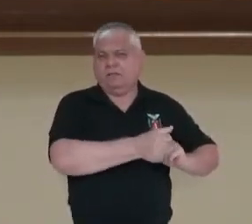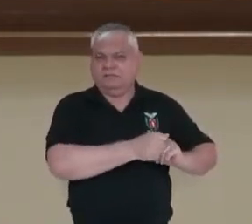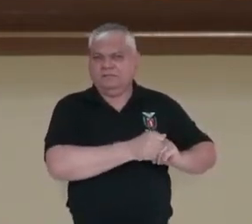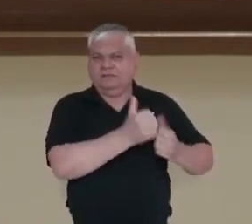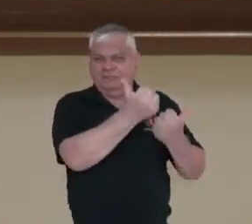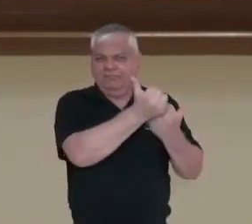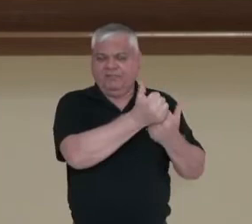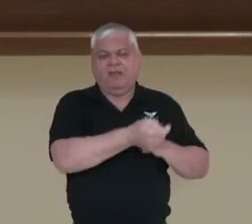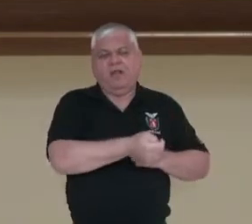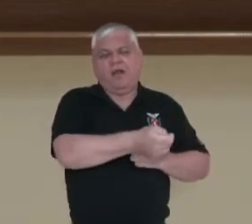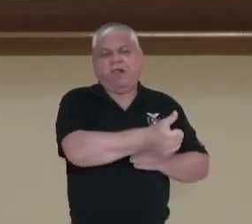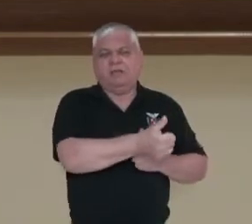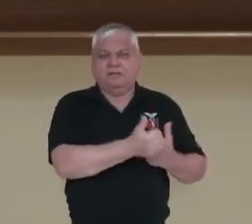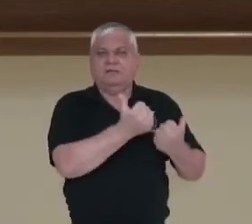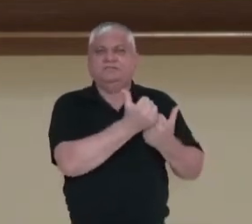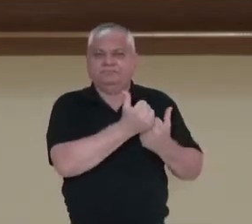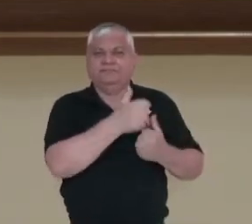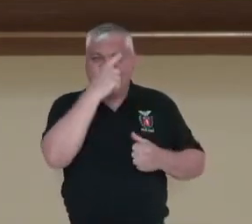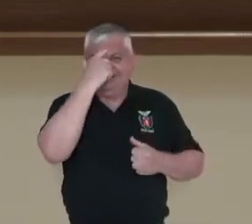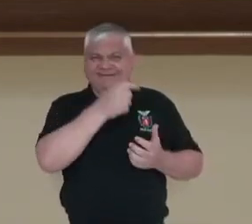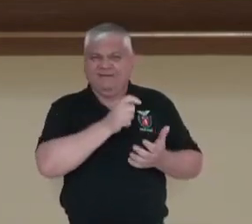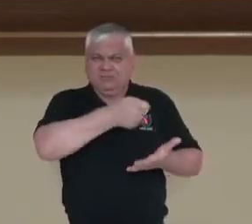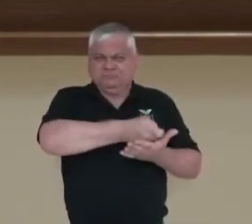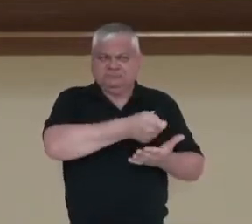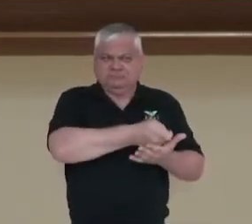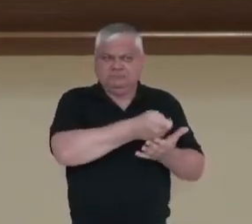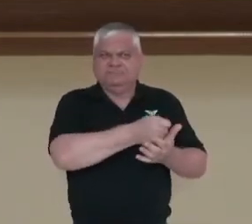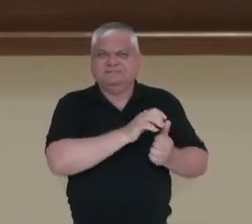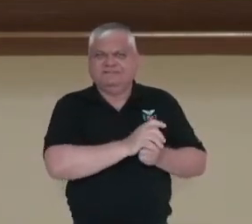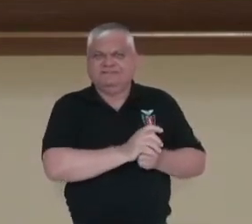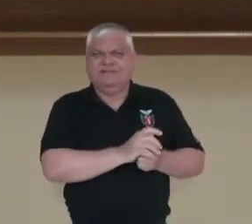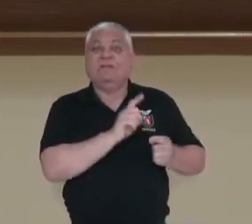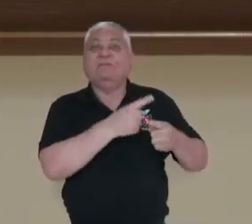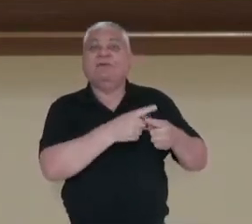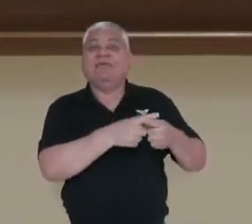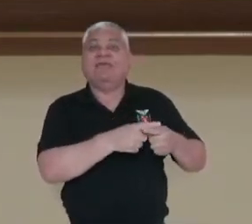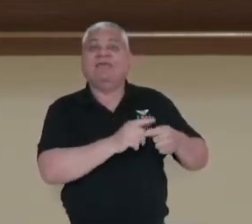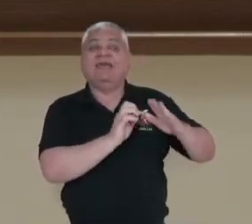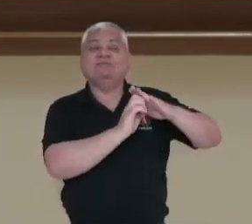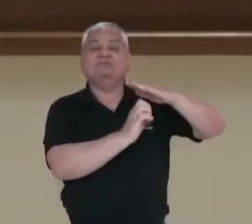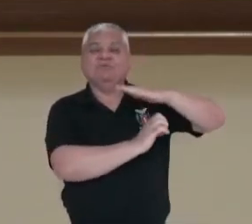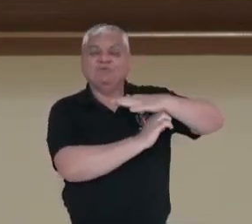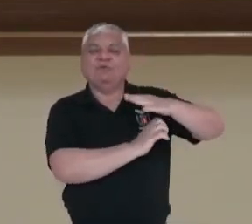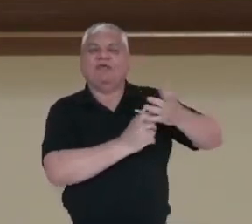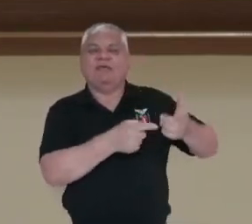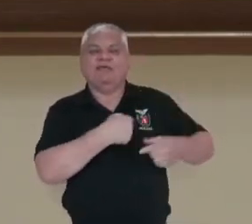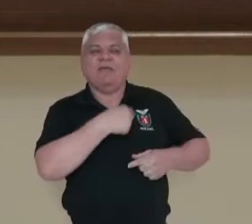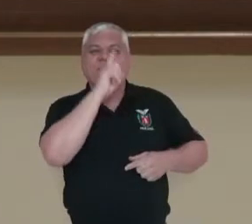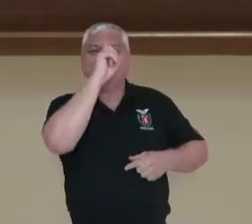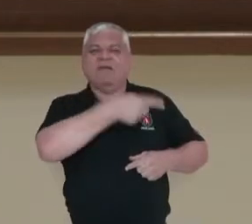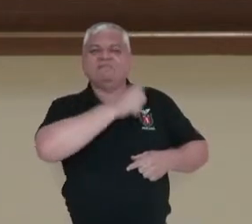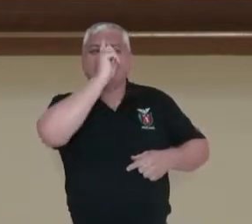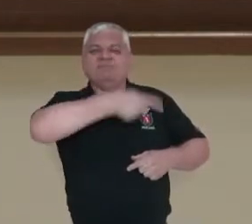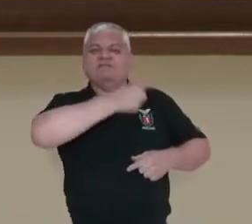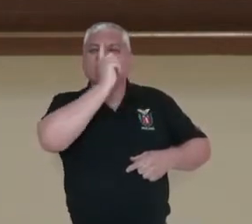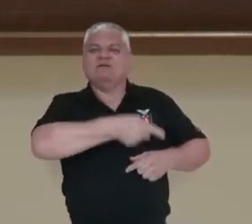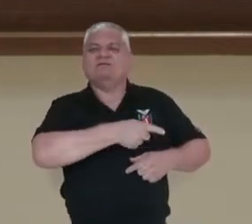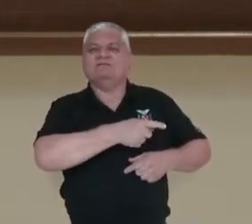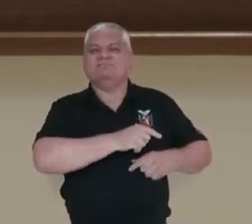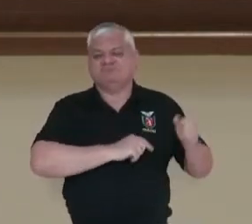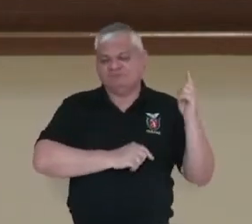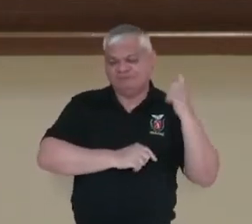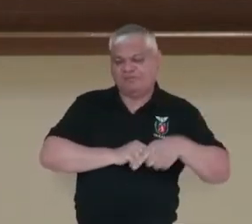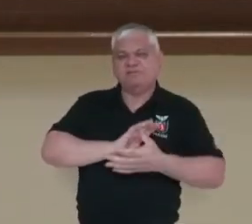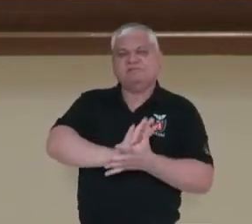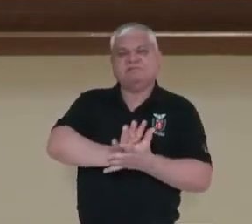mandos, né, por repressões, por uma estrutura daquela que pode, de quem pode, né, de quem pode mais chora